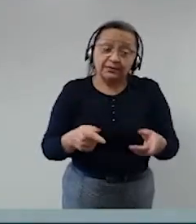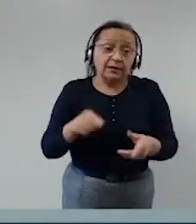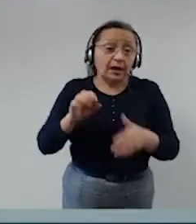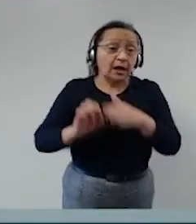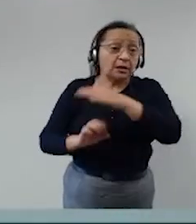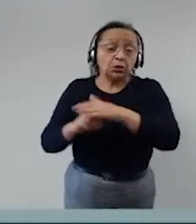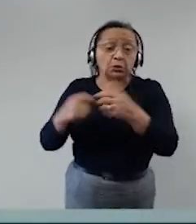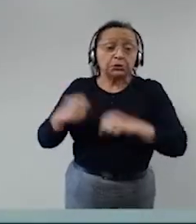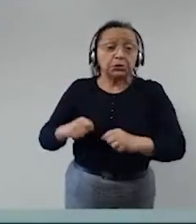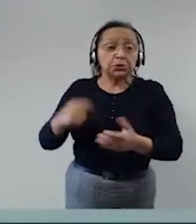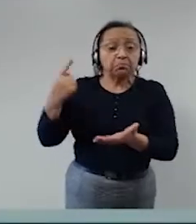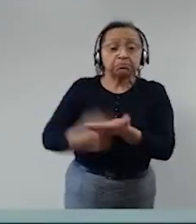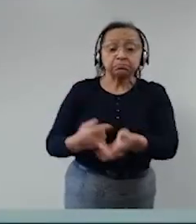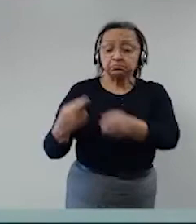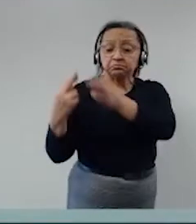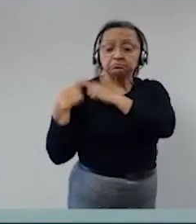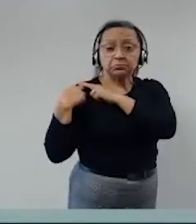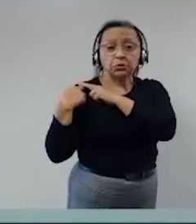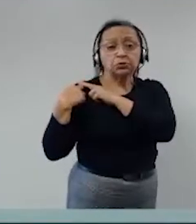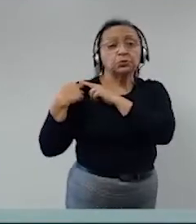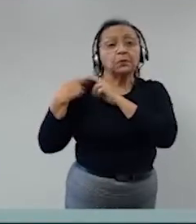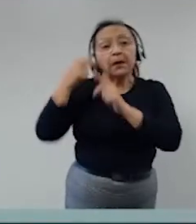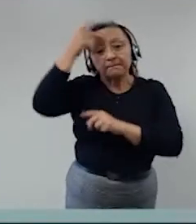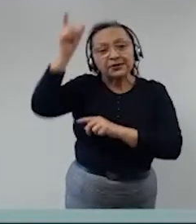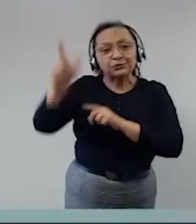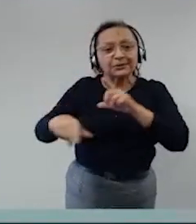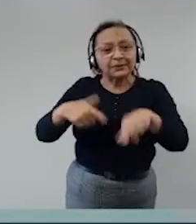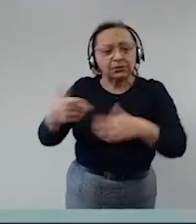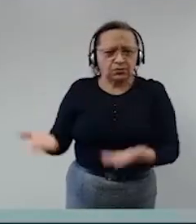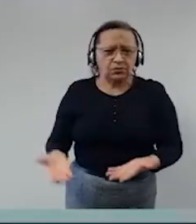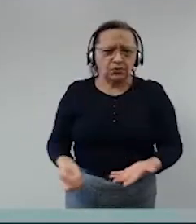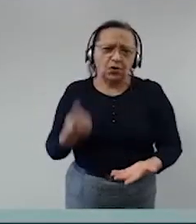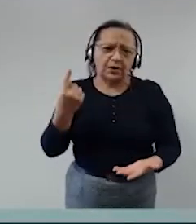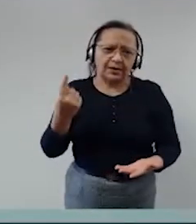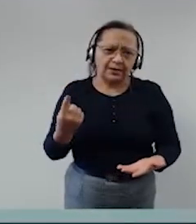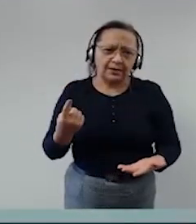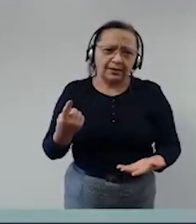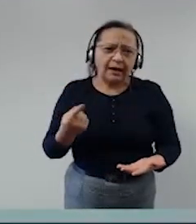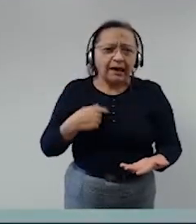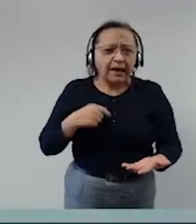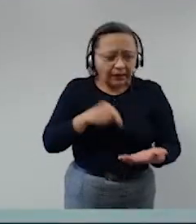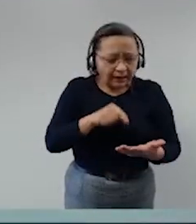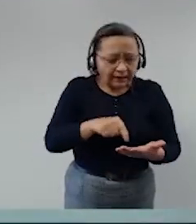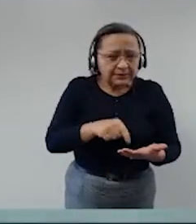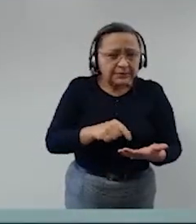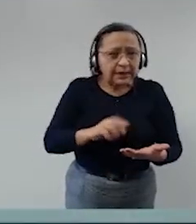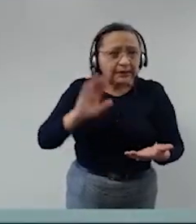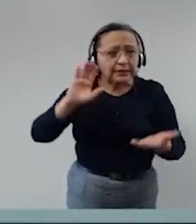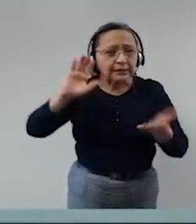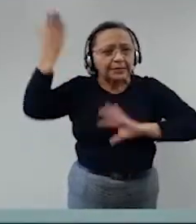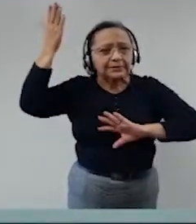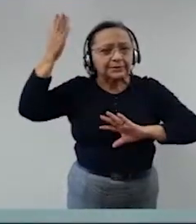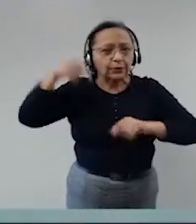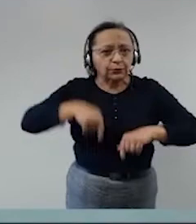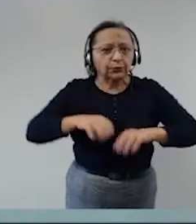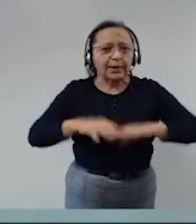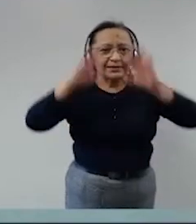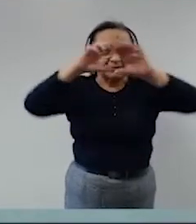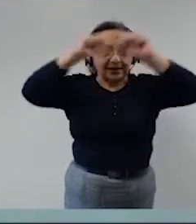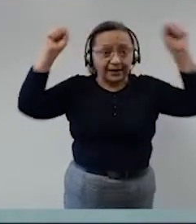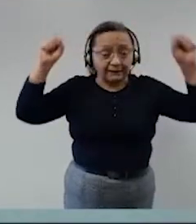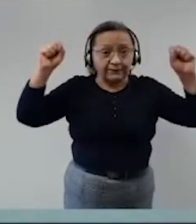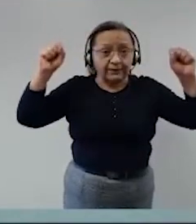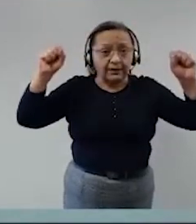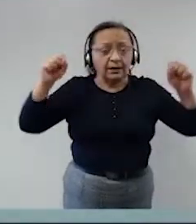comprometer mais com o trabalhador. A leitura que se faz da decisão do STF, e a gente estava falando até então